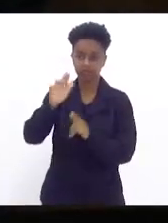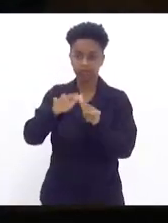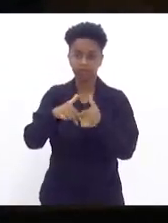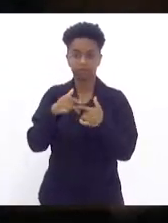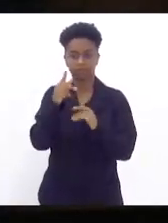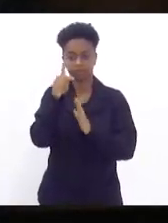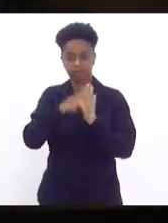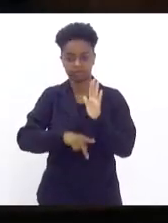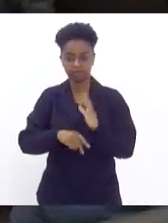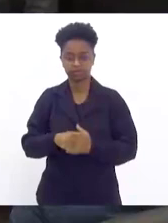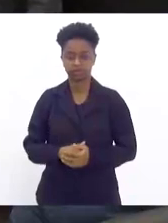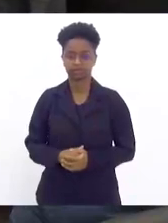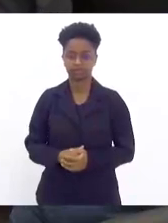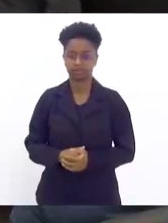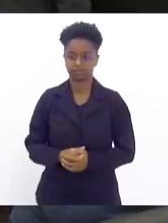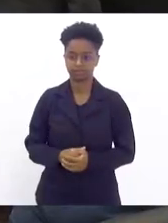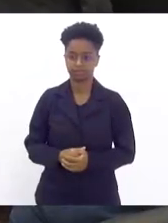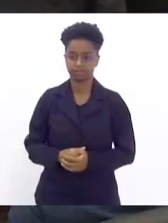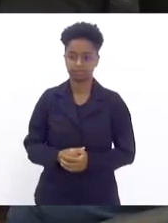esse projeto